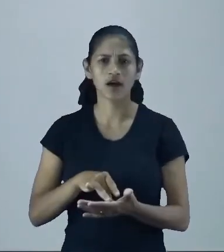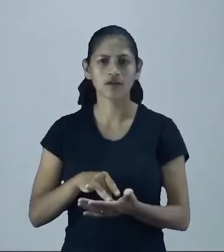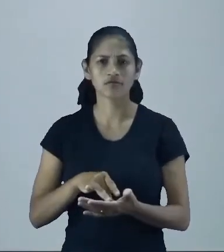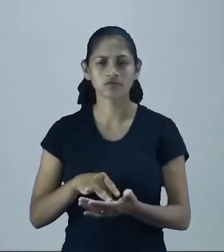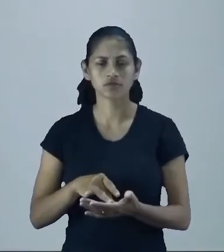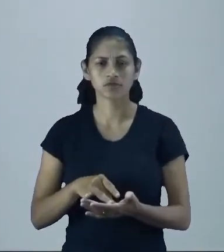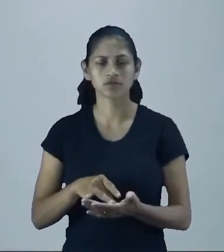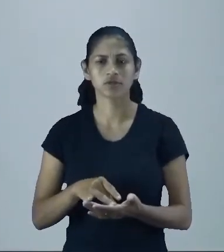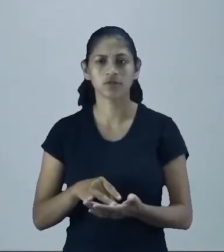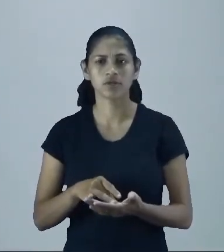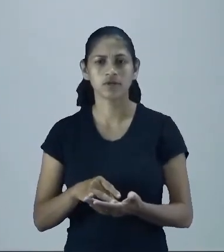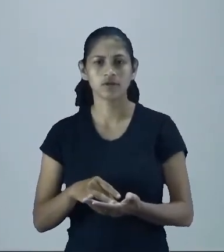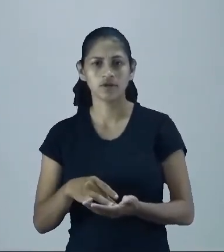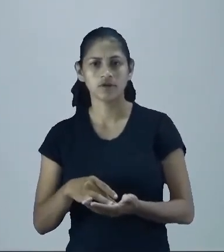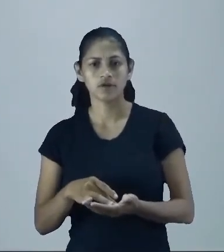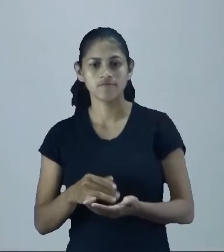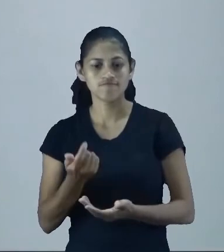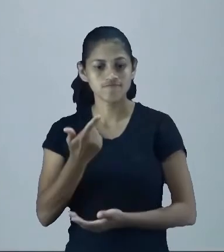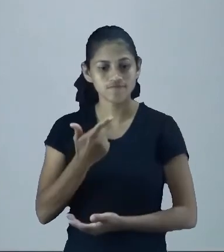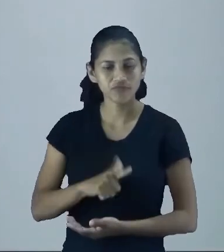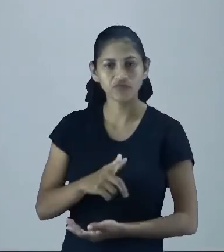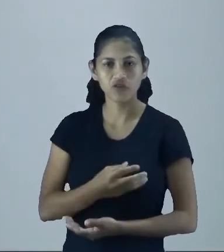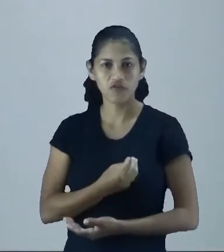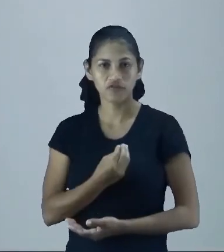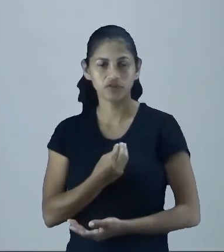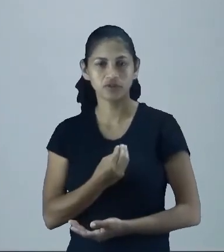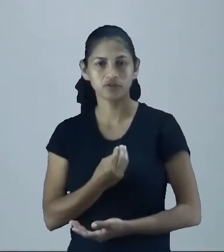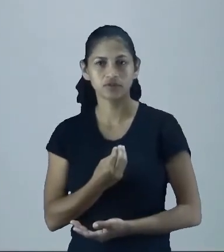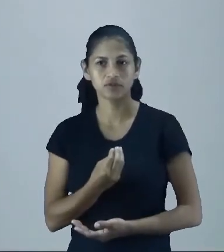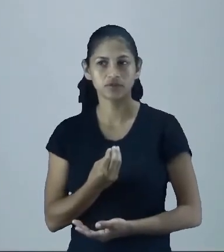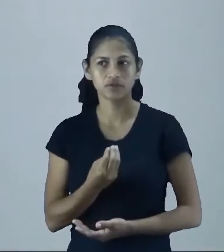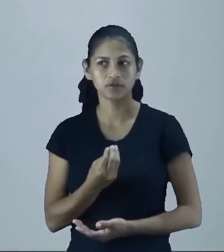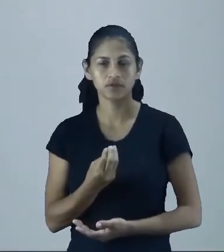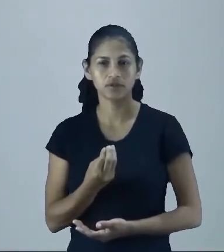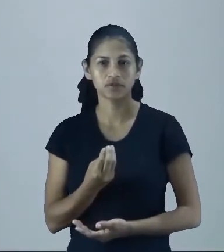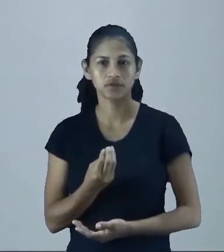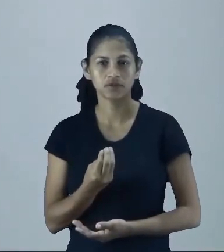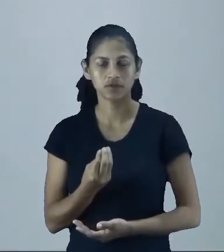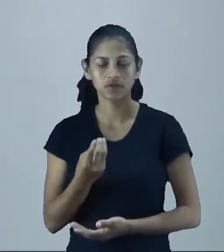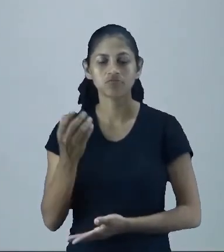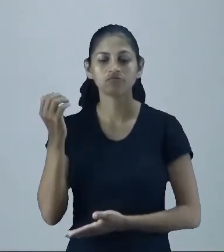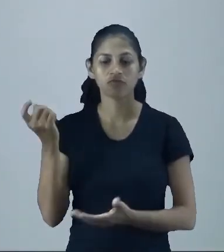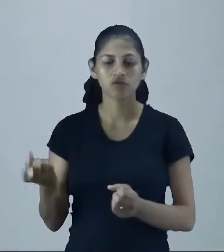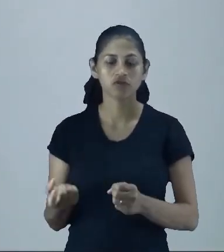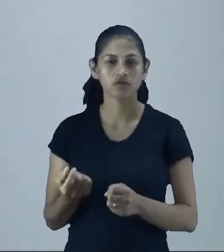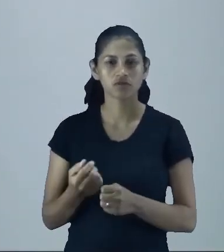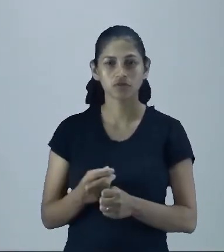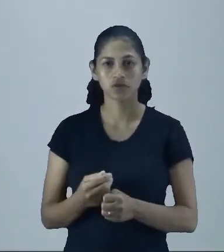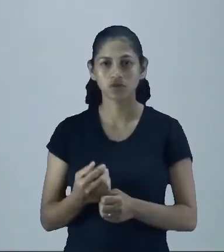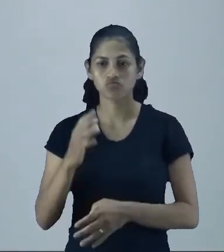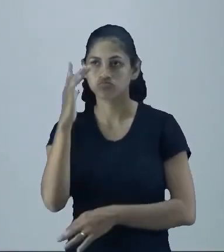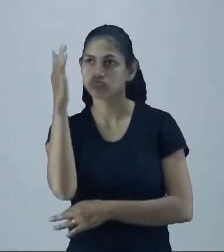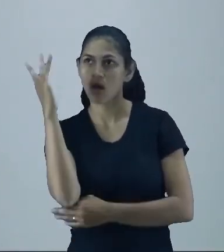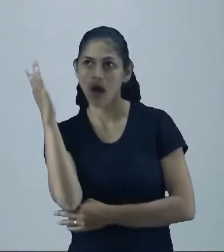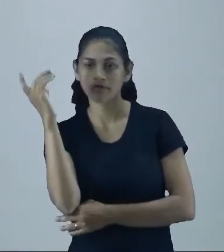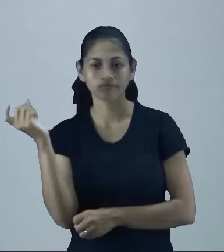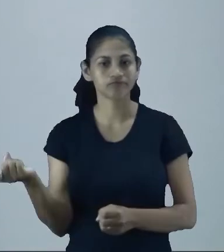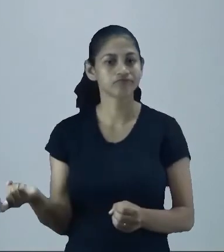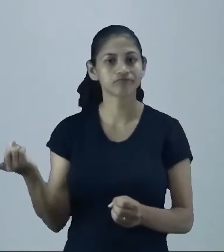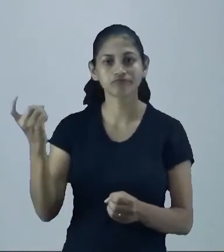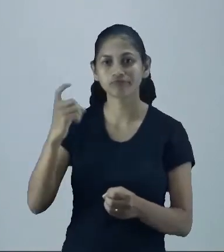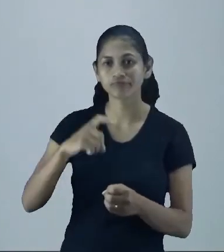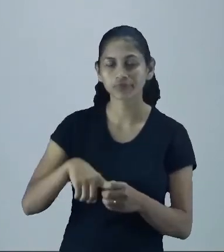de uma entidade ou de uma pessoa, e aí eles reverenciavam aquele objeto, ou